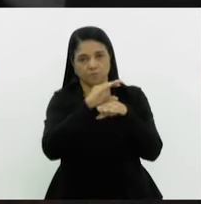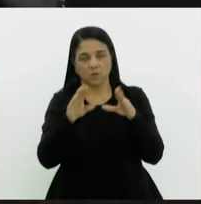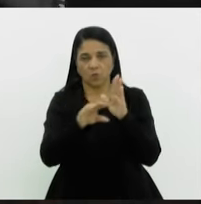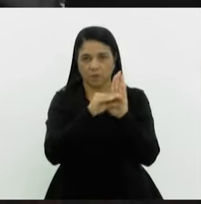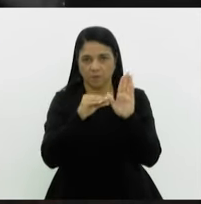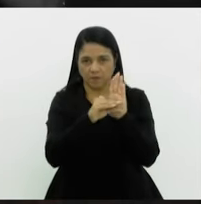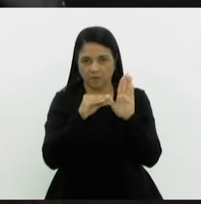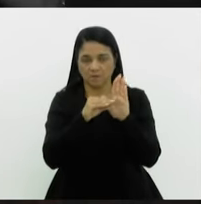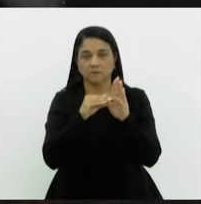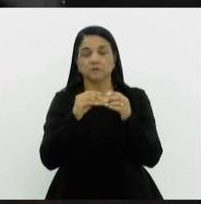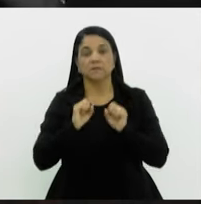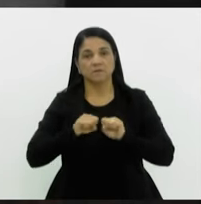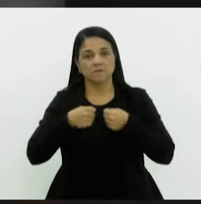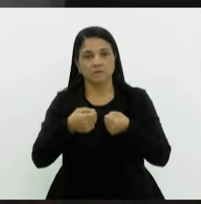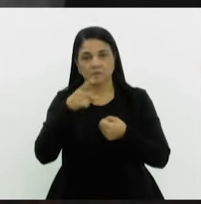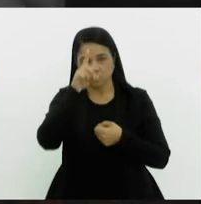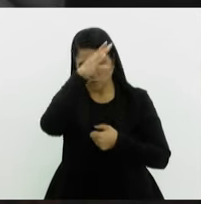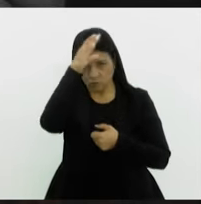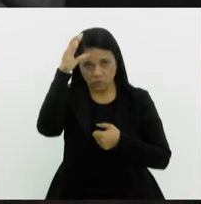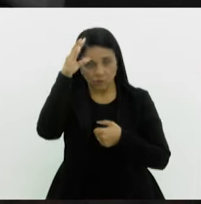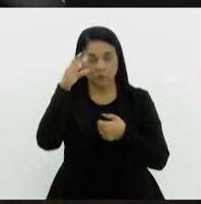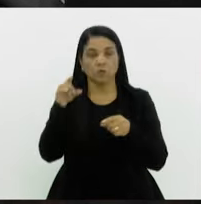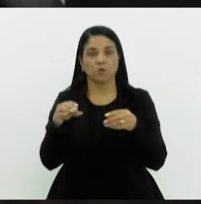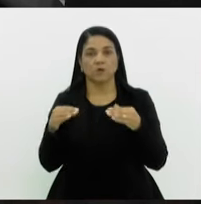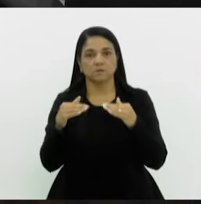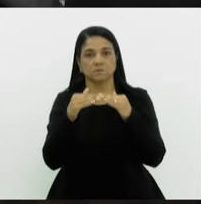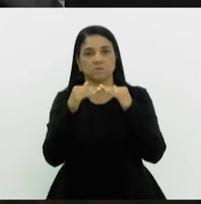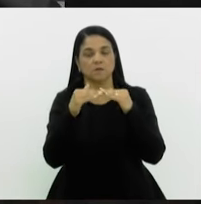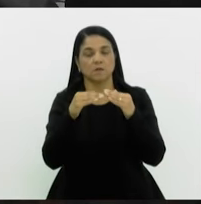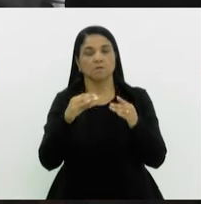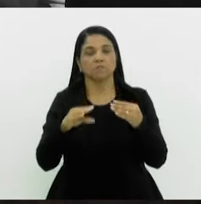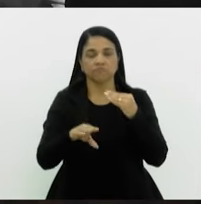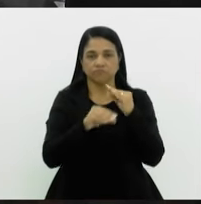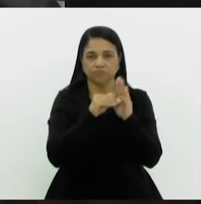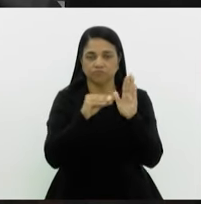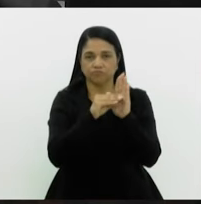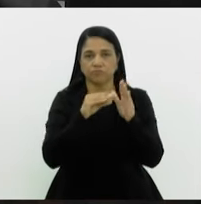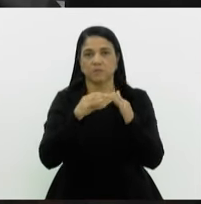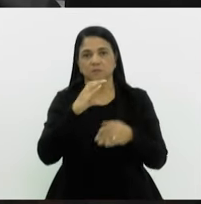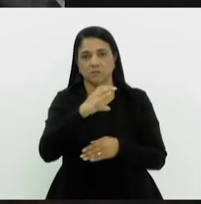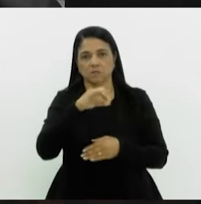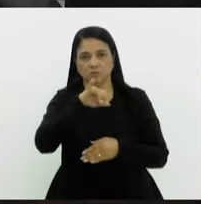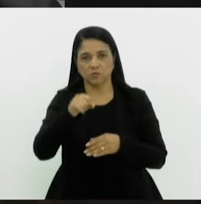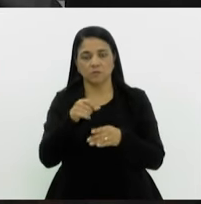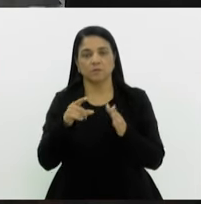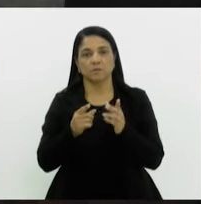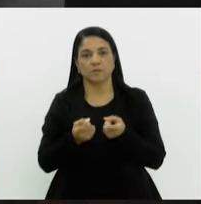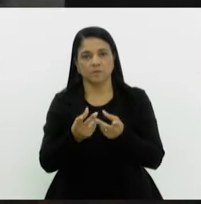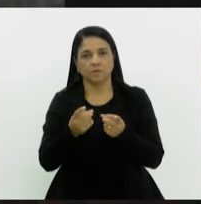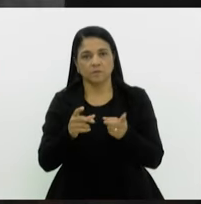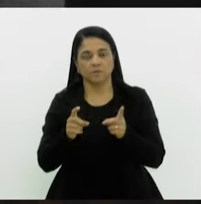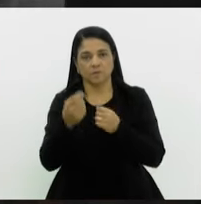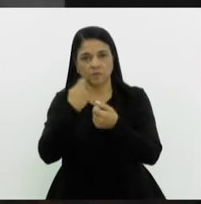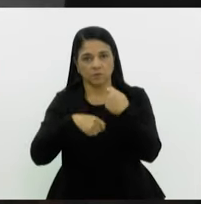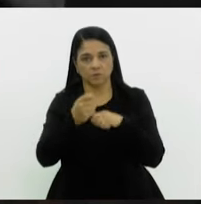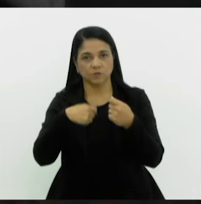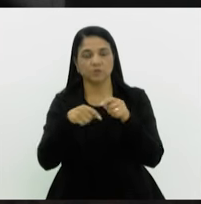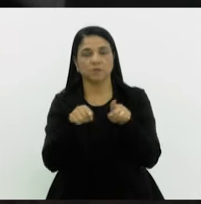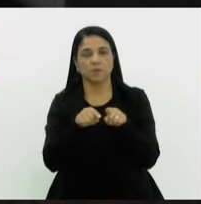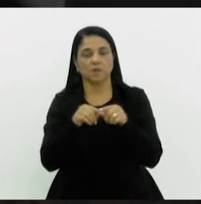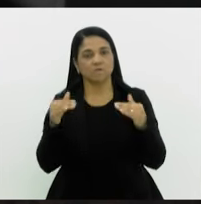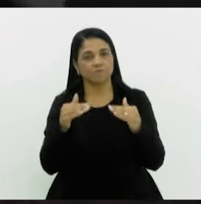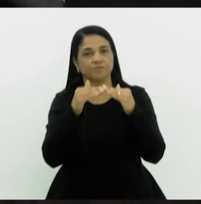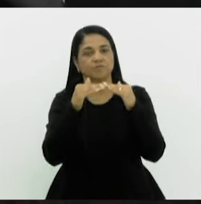emendas, de Defesa do Consumidor, favorável, com as emendas da CCJ, e de Economia, Indústria e Comércio, favorável, com as emendas da